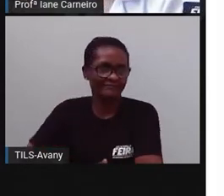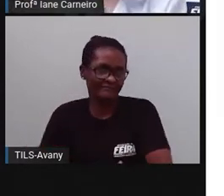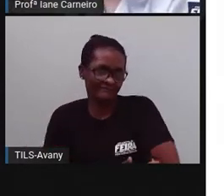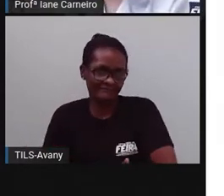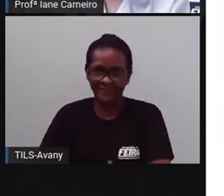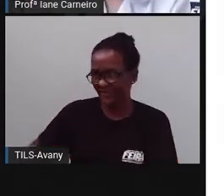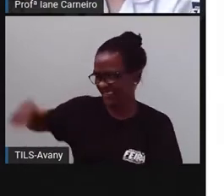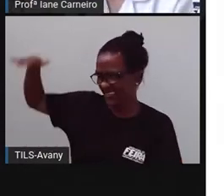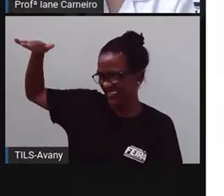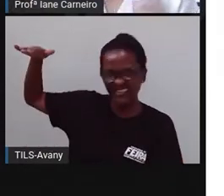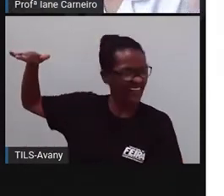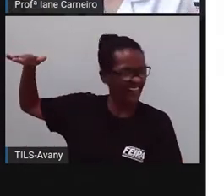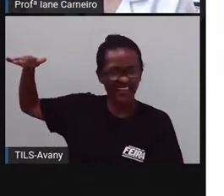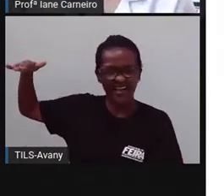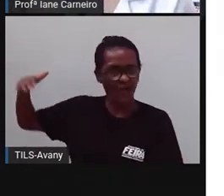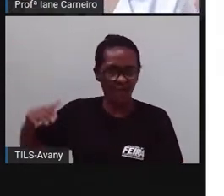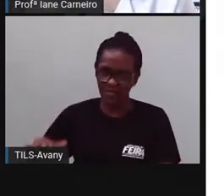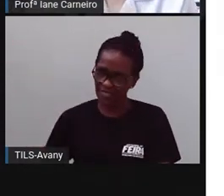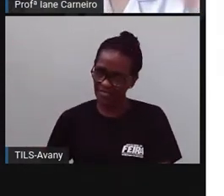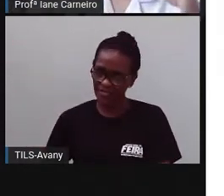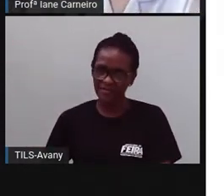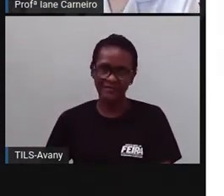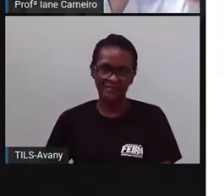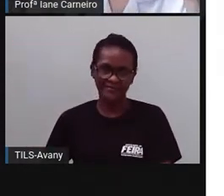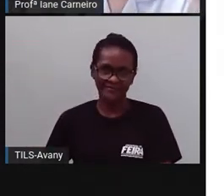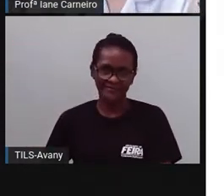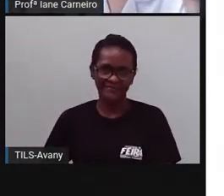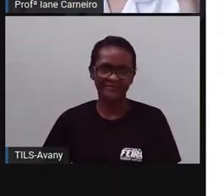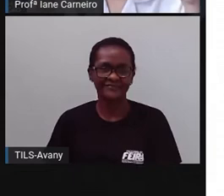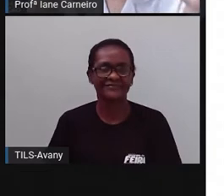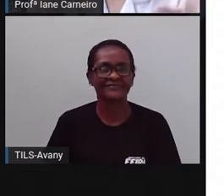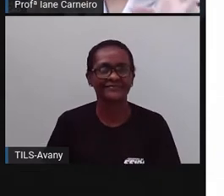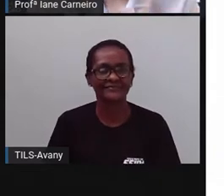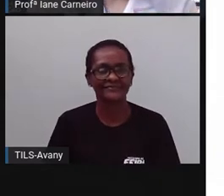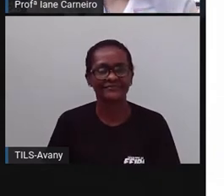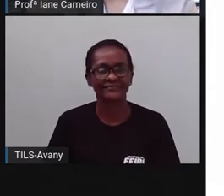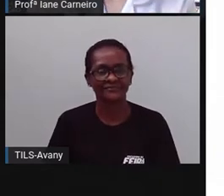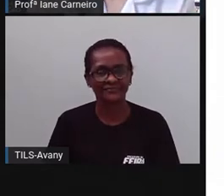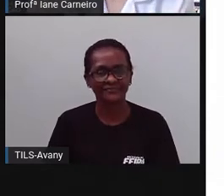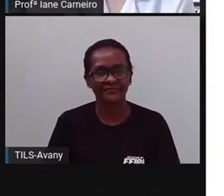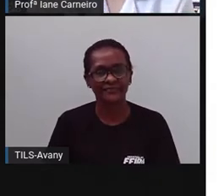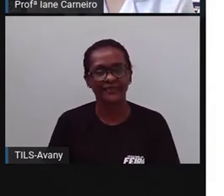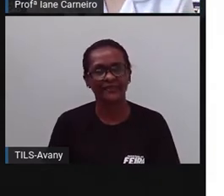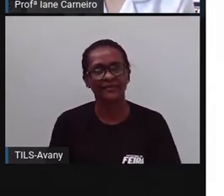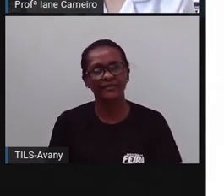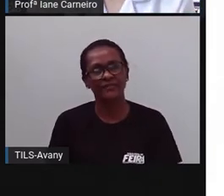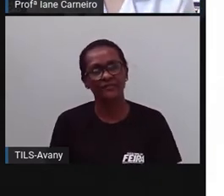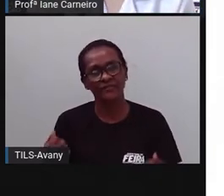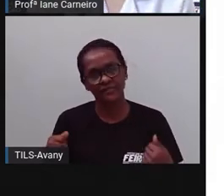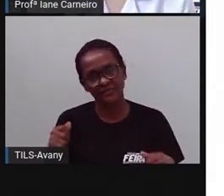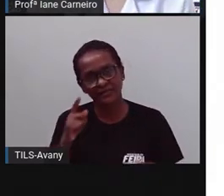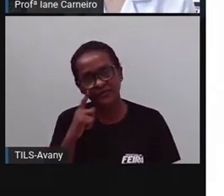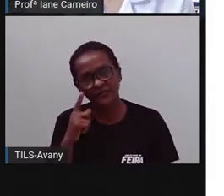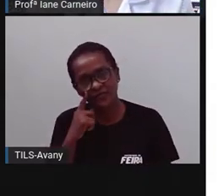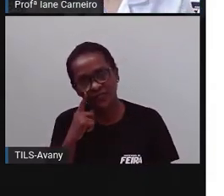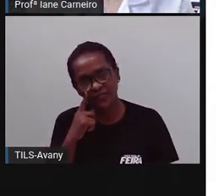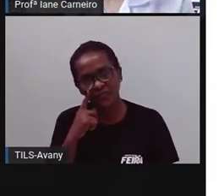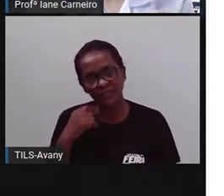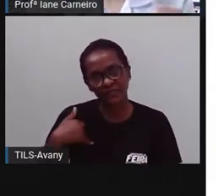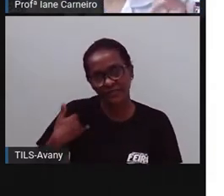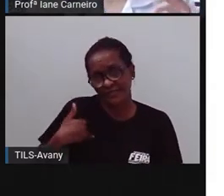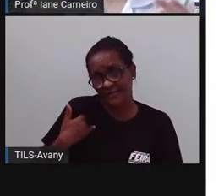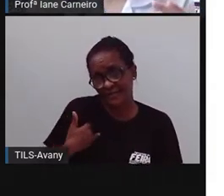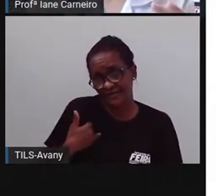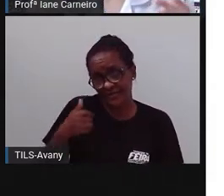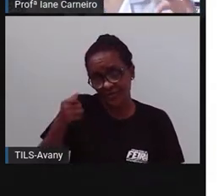10 anos né porque né tem que ser um presente adequado à idade de quem tá convidando E